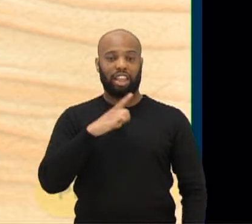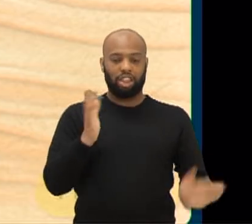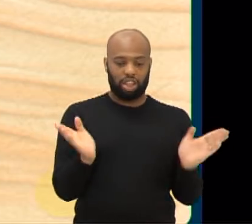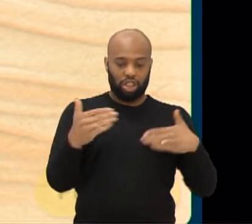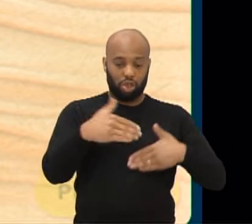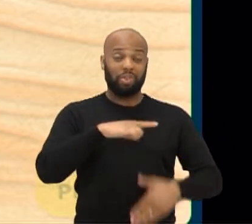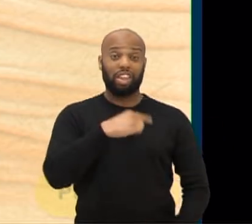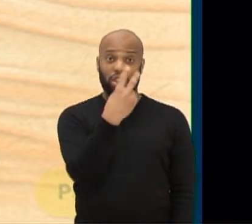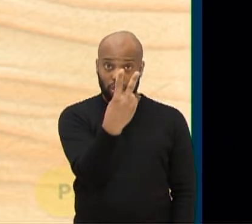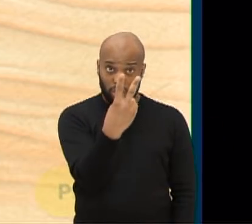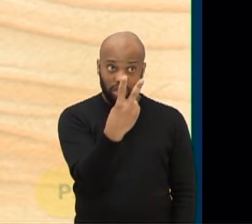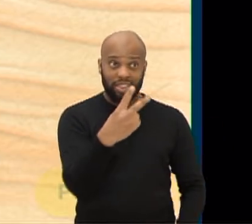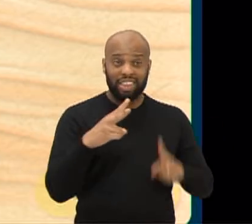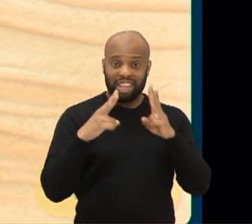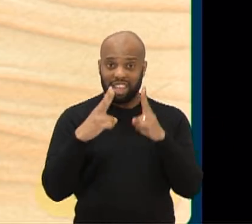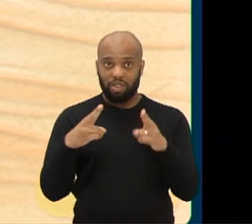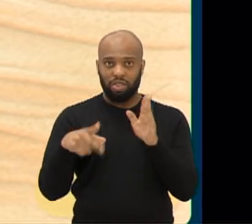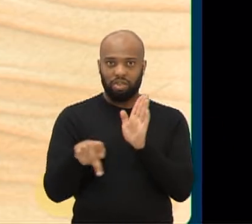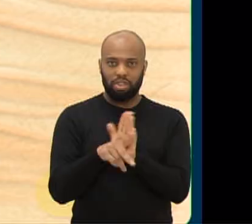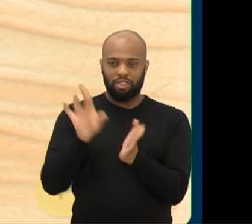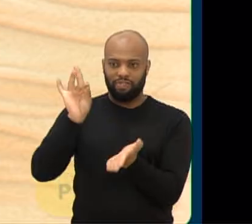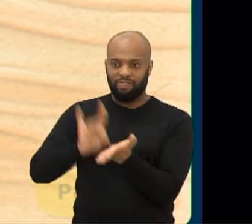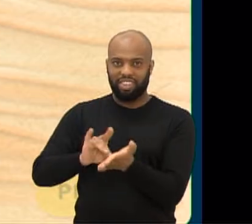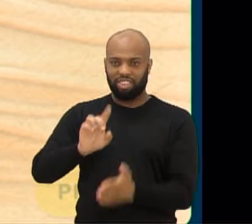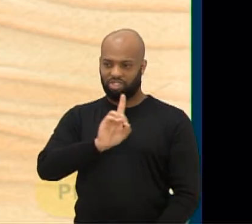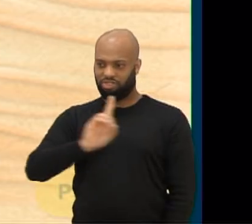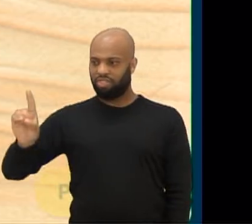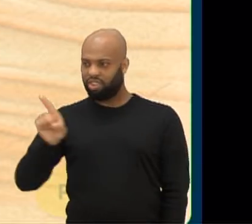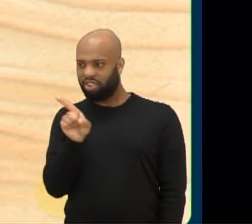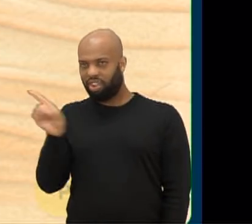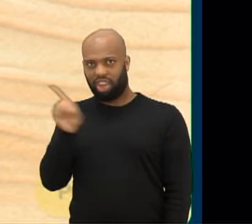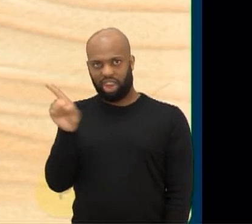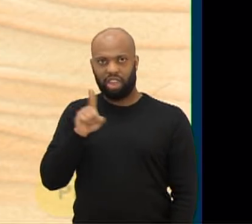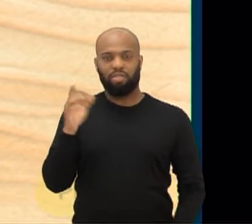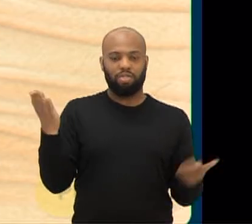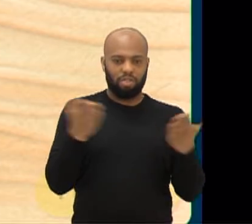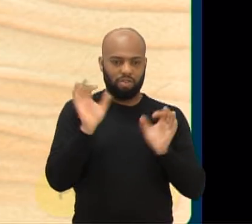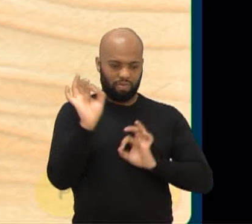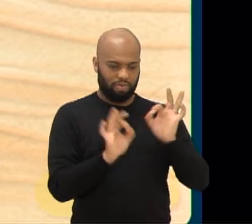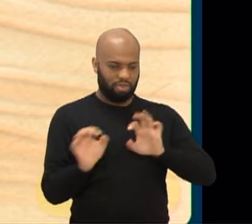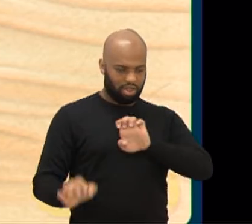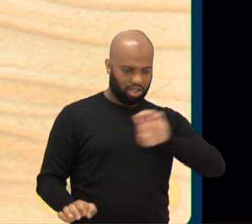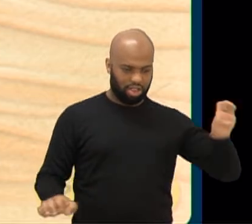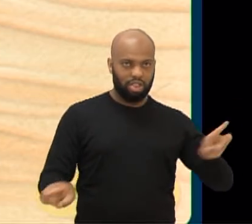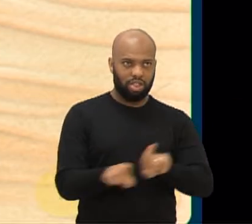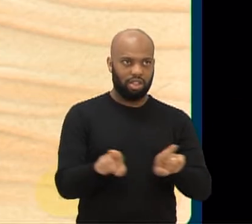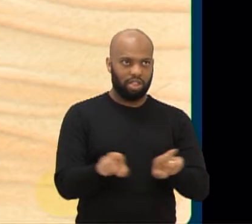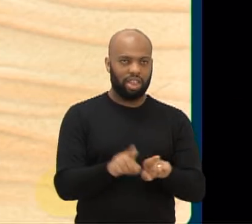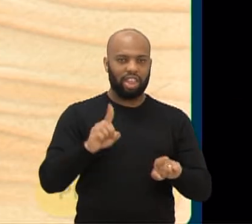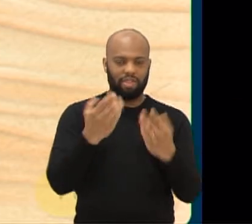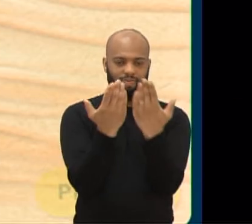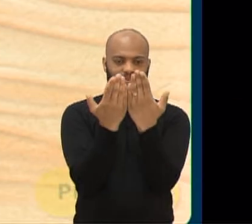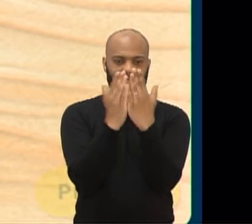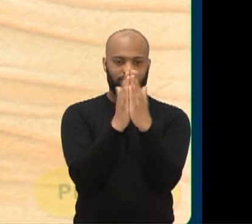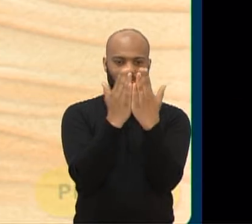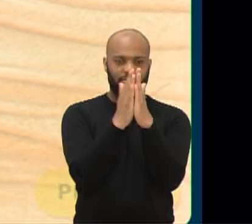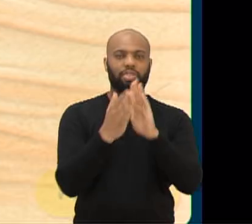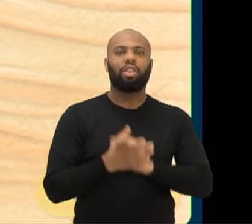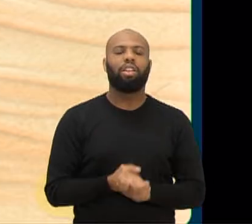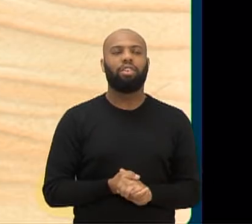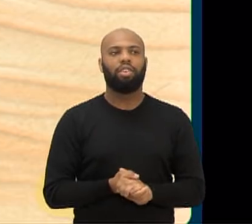cubos, se iguala com a original ali do lado direito. Vamos montar para o lado de cá no seu reflexo, na sua